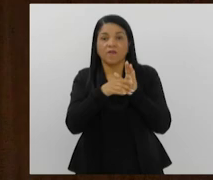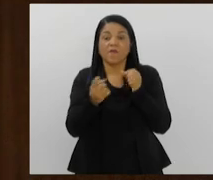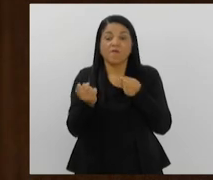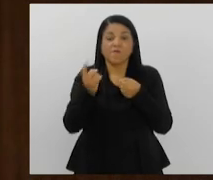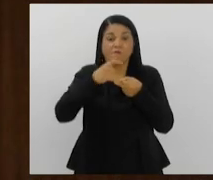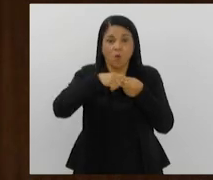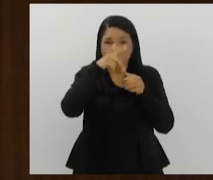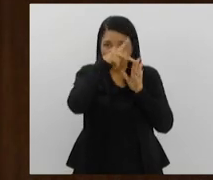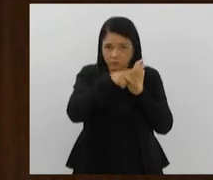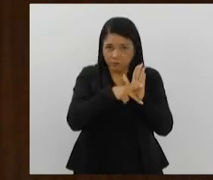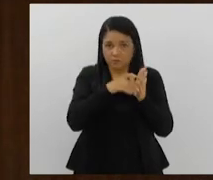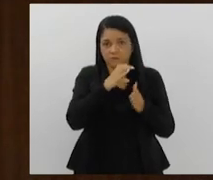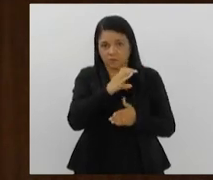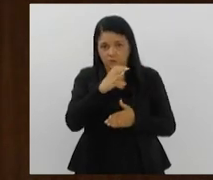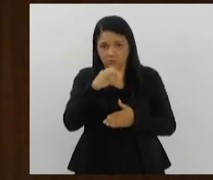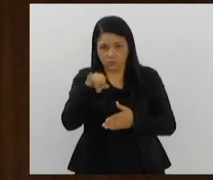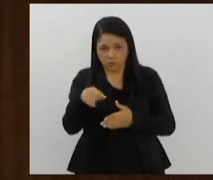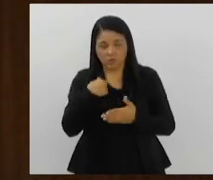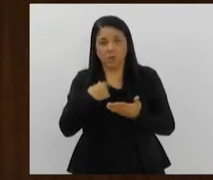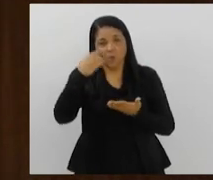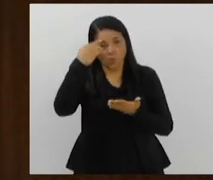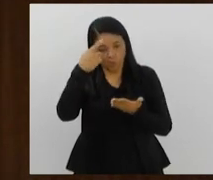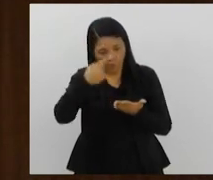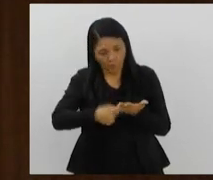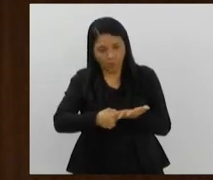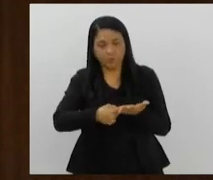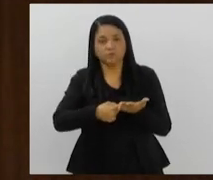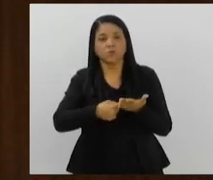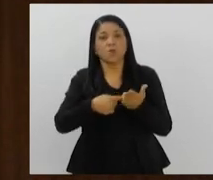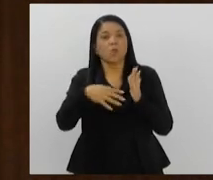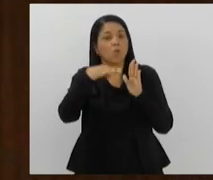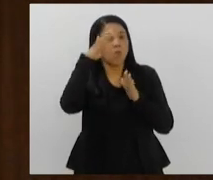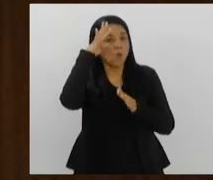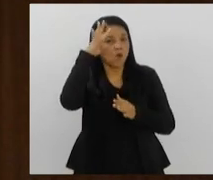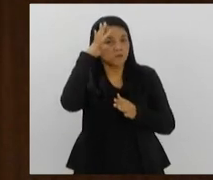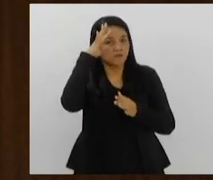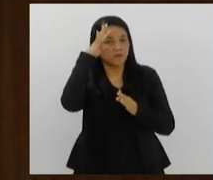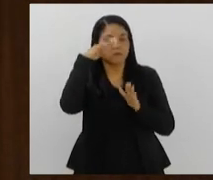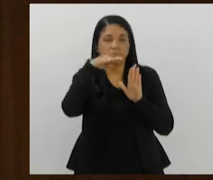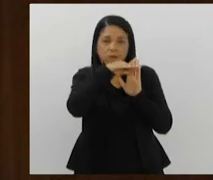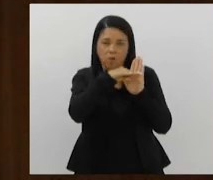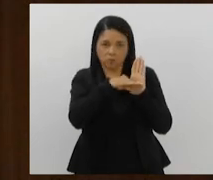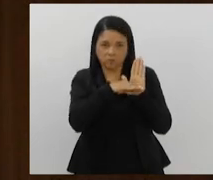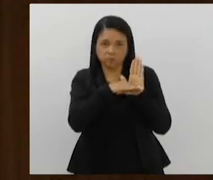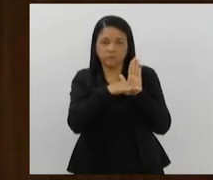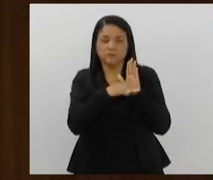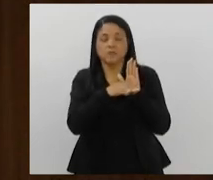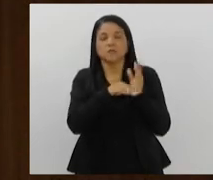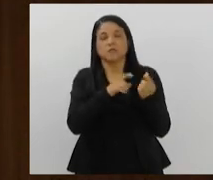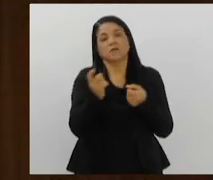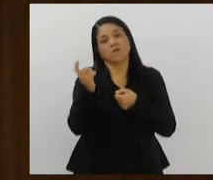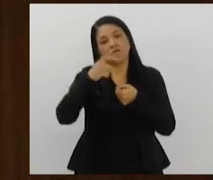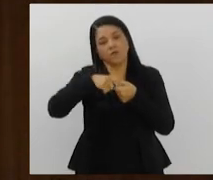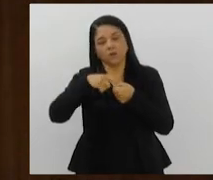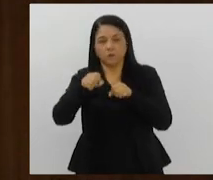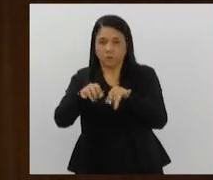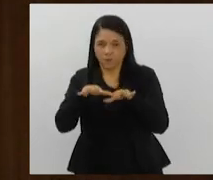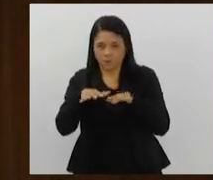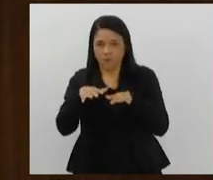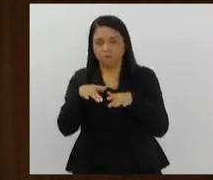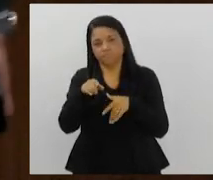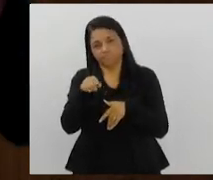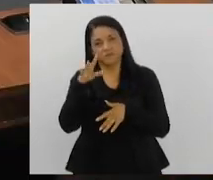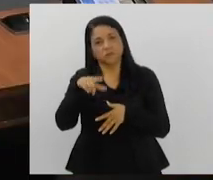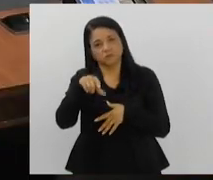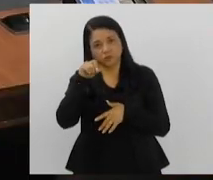para a CCJ, eu me comprometo de pautar na próxima quarta-feira e já liberar imediatamente para o regresso ao plenário, se Vossa Excelência deferir, por favor.